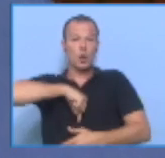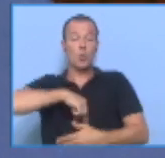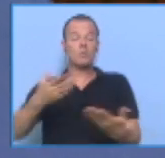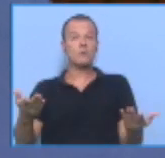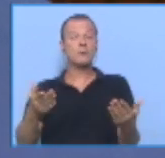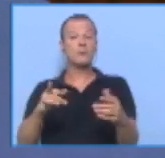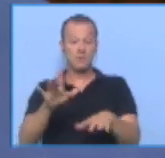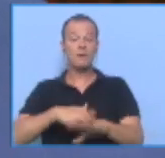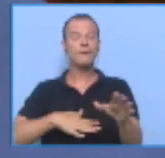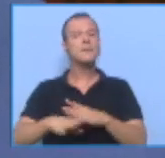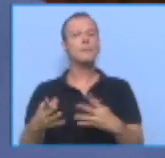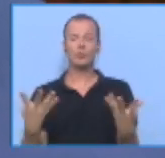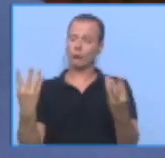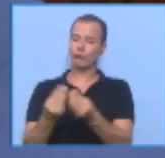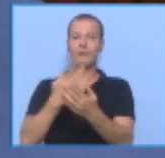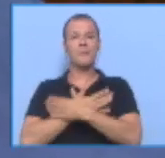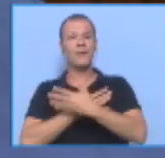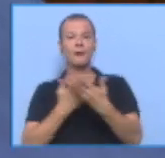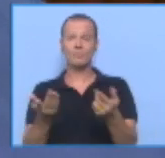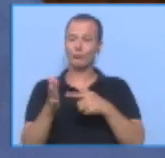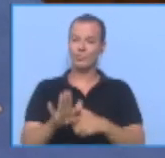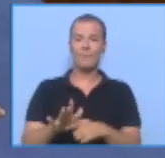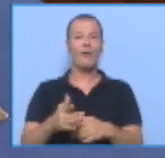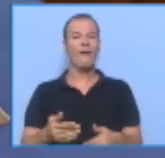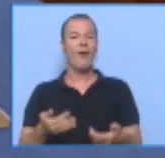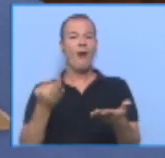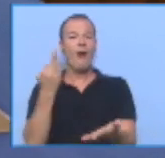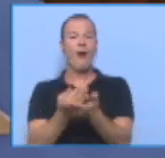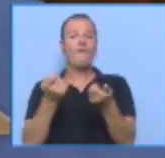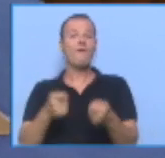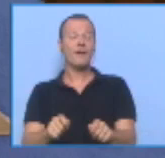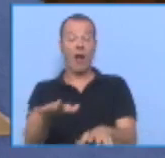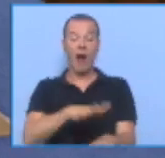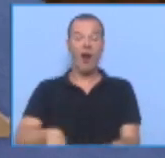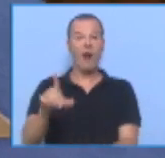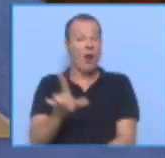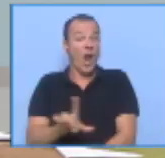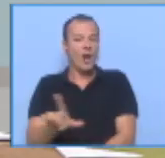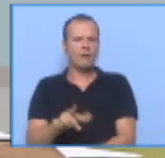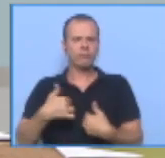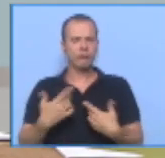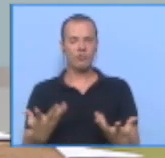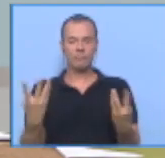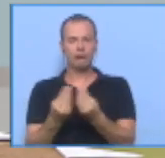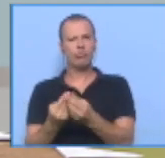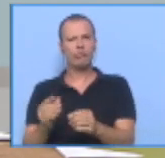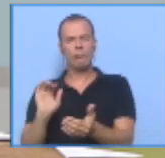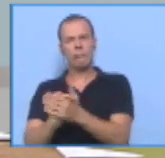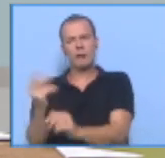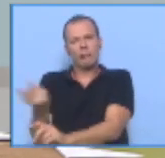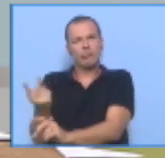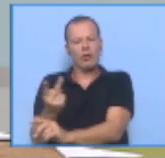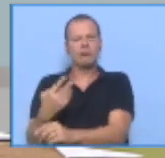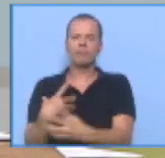sempre com amigos. Ainda por ocasião dos feriados aqui nas zonas de Lisboa, a gente fez com um casal amigo